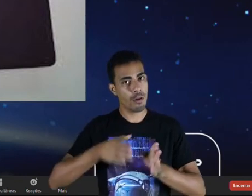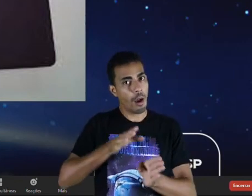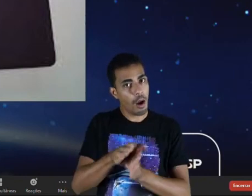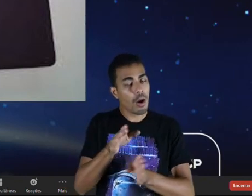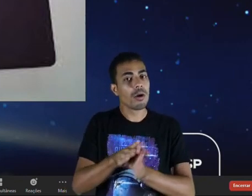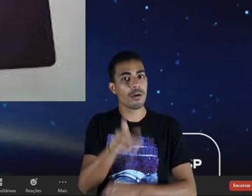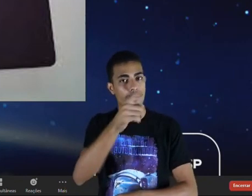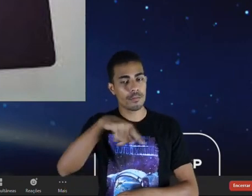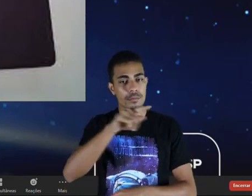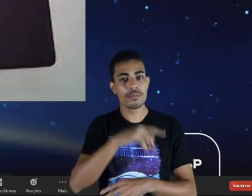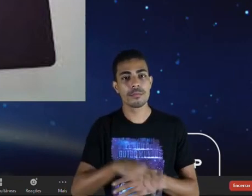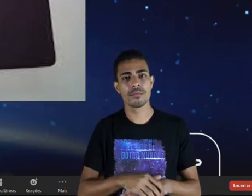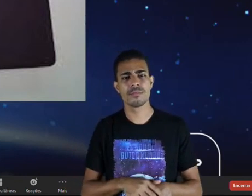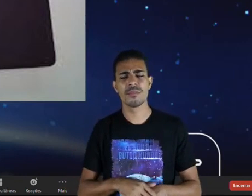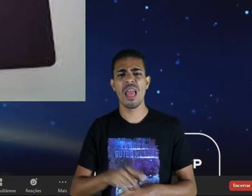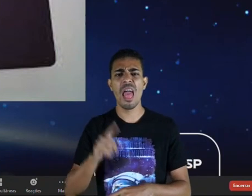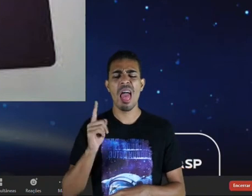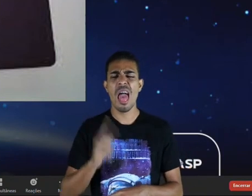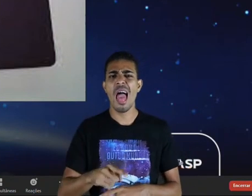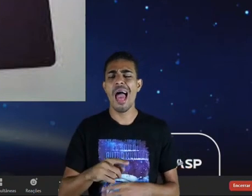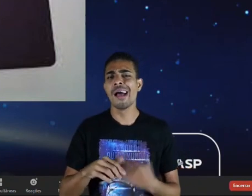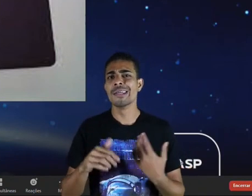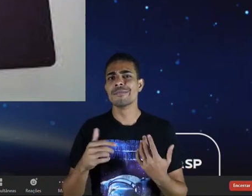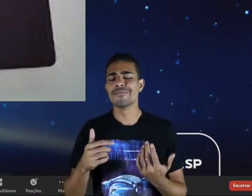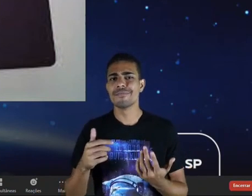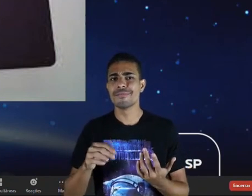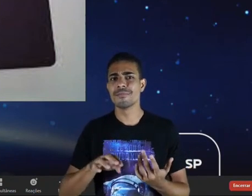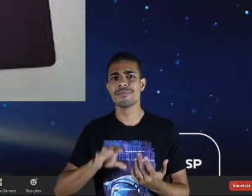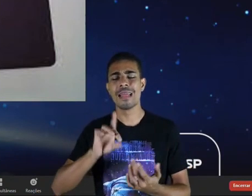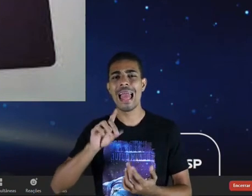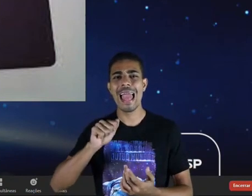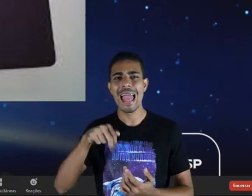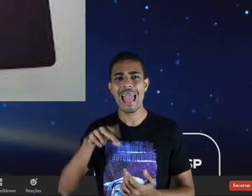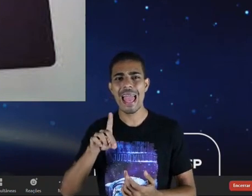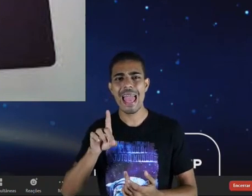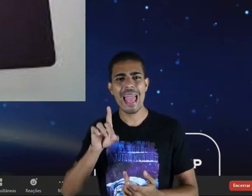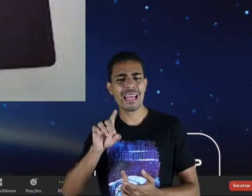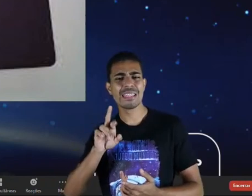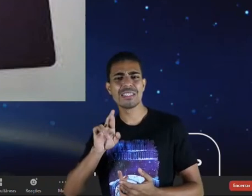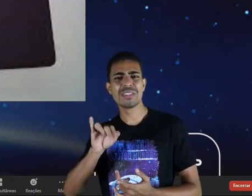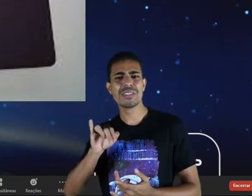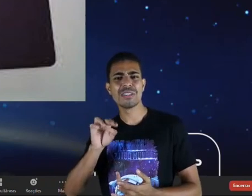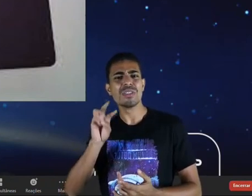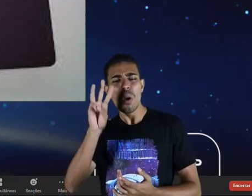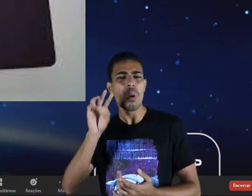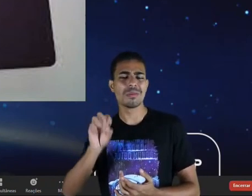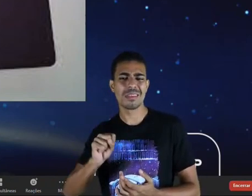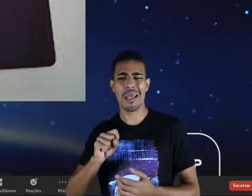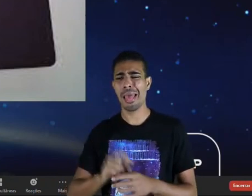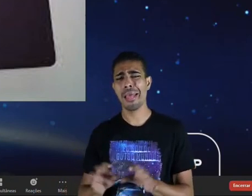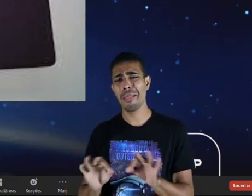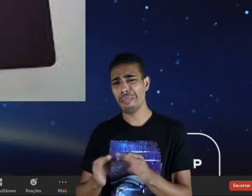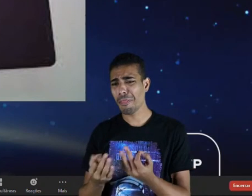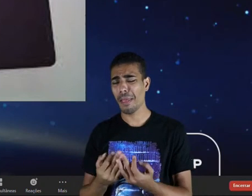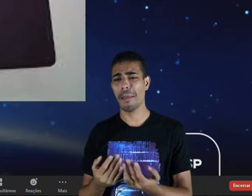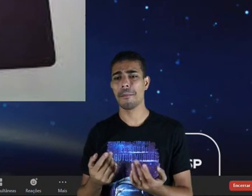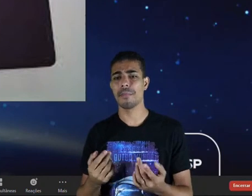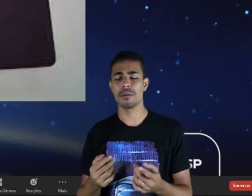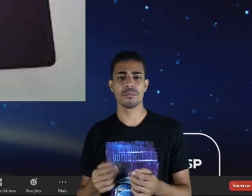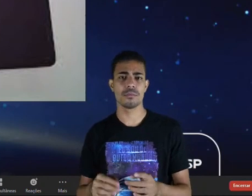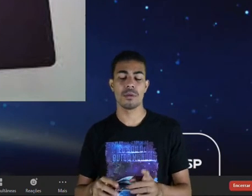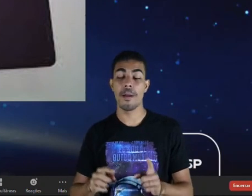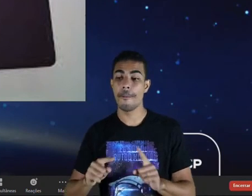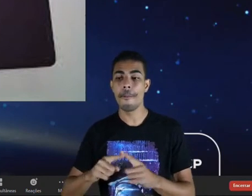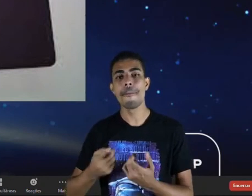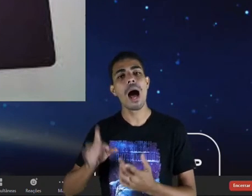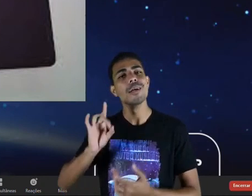já reclamaram, a Bíblia de Andrews, ela não fecha, às vezes, o texto, são notas muito simples, não é? Mas ela é apenas uma